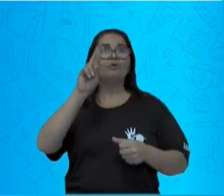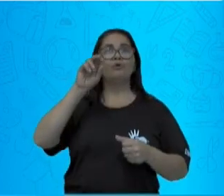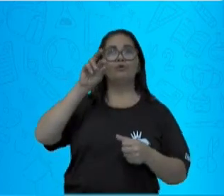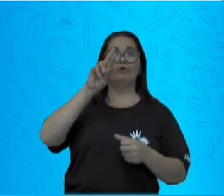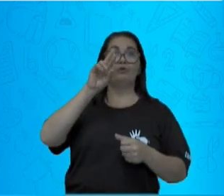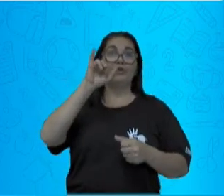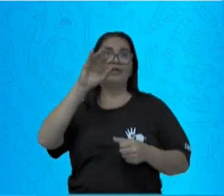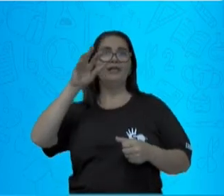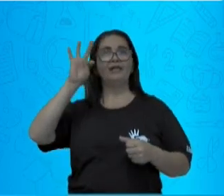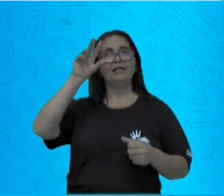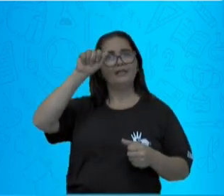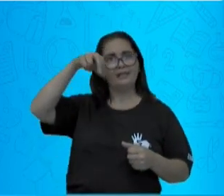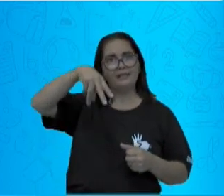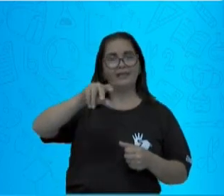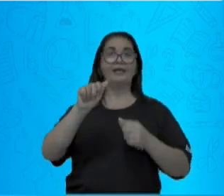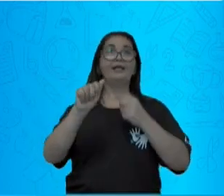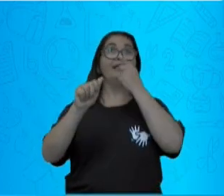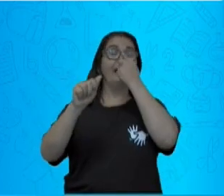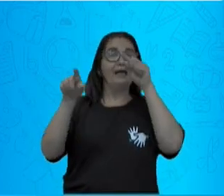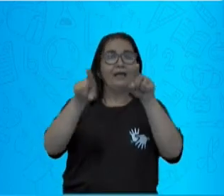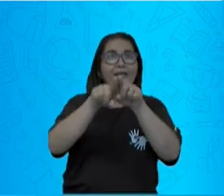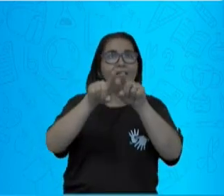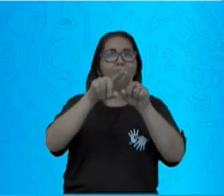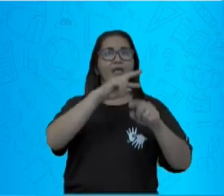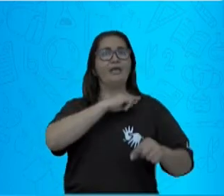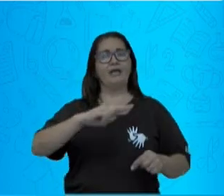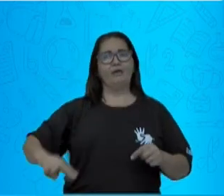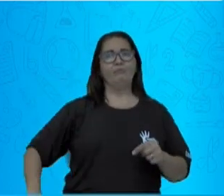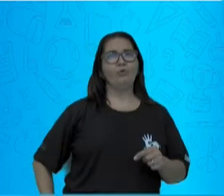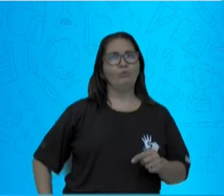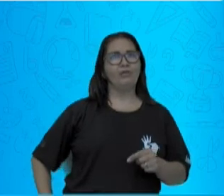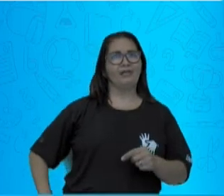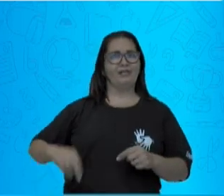Revolução Gloriosa e a República de Cromwell.